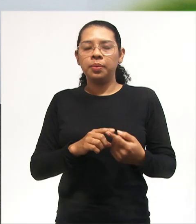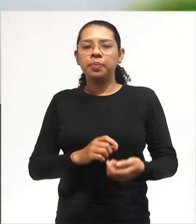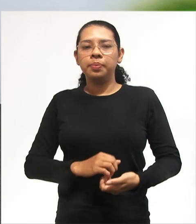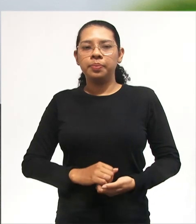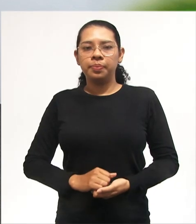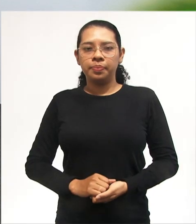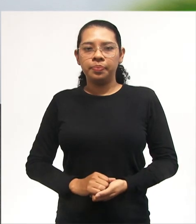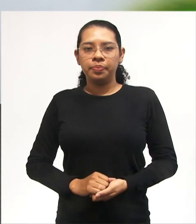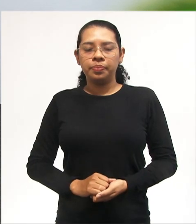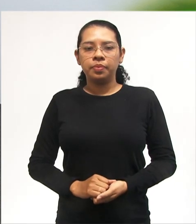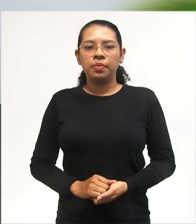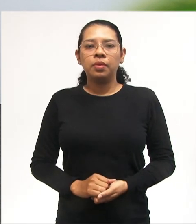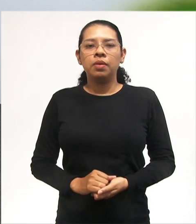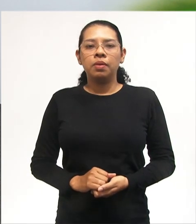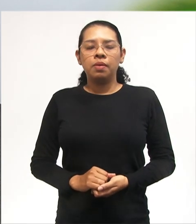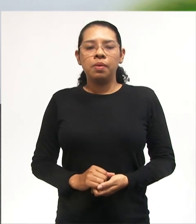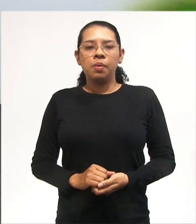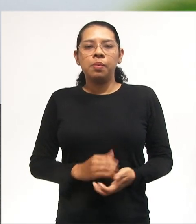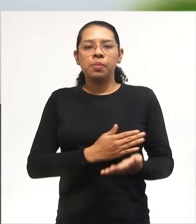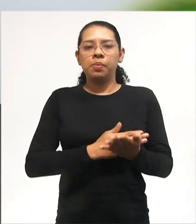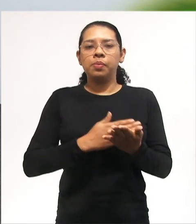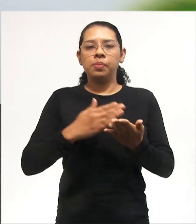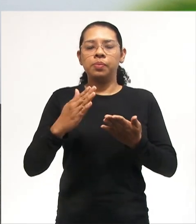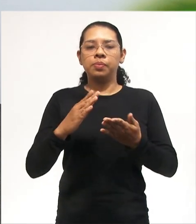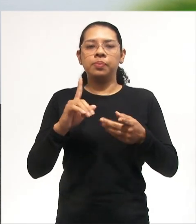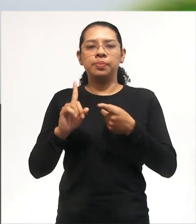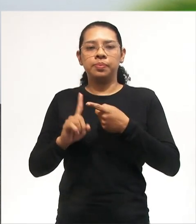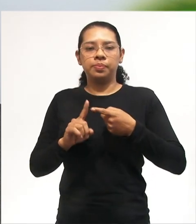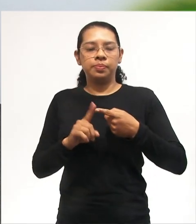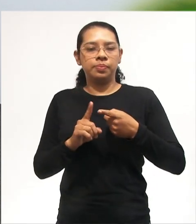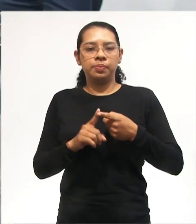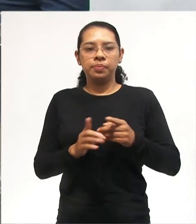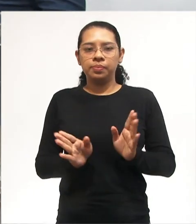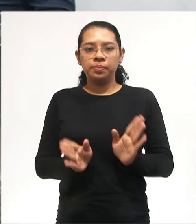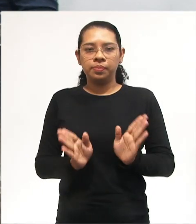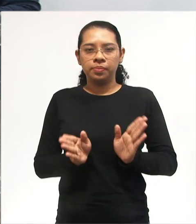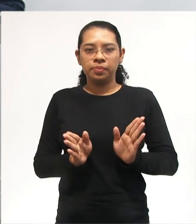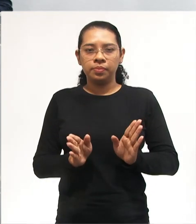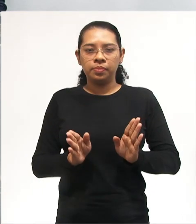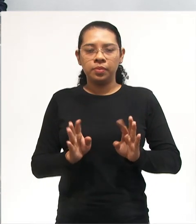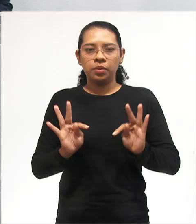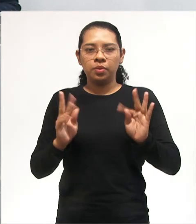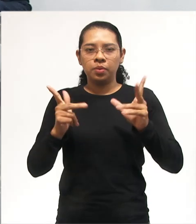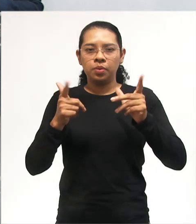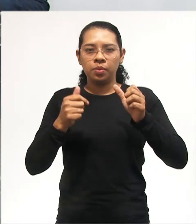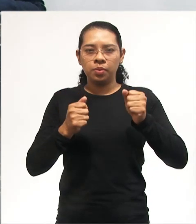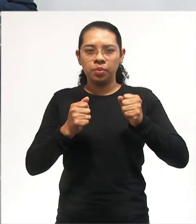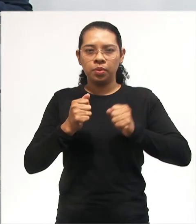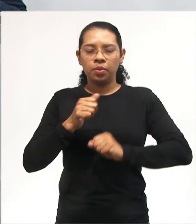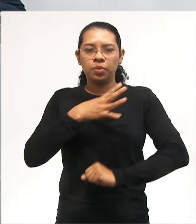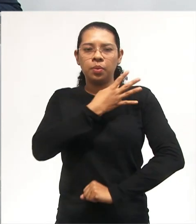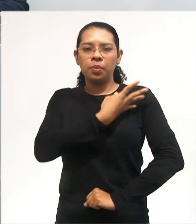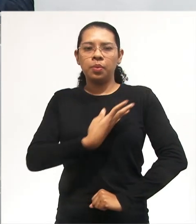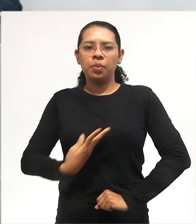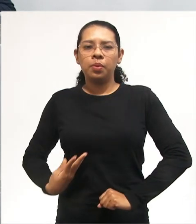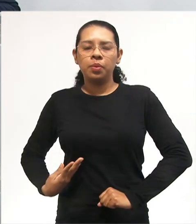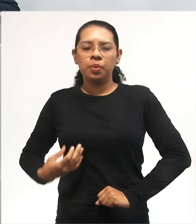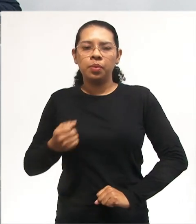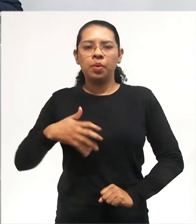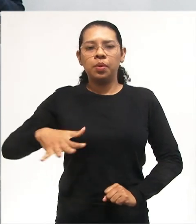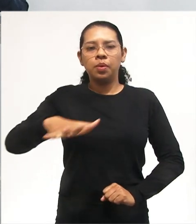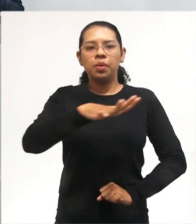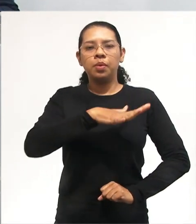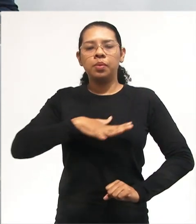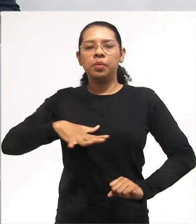surda, Valderson. Vamos falar um pouquinho agora sobre o Estado e as políticas públicas de ciência, tecnologia e inovação.